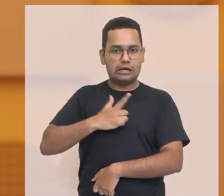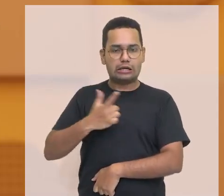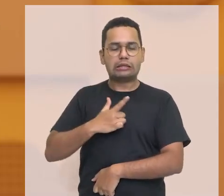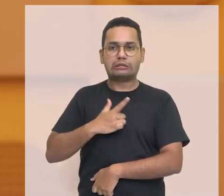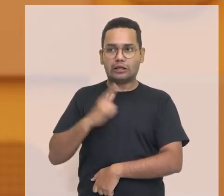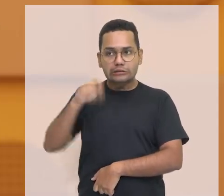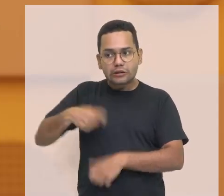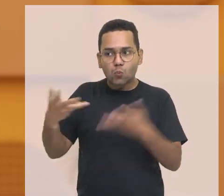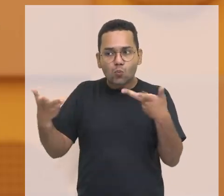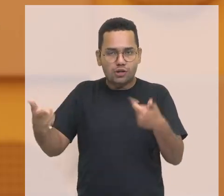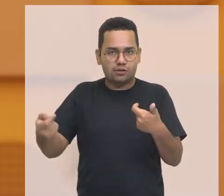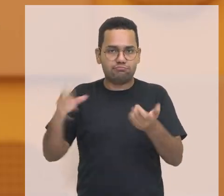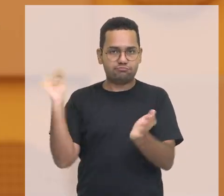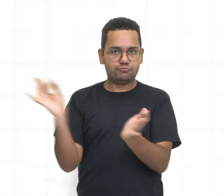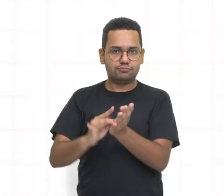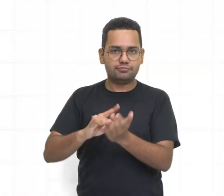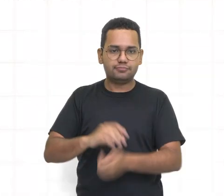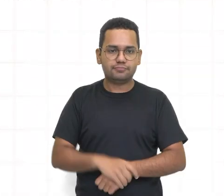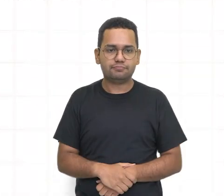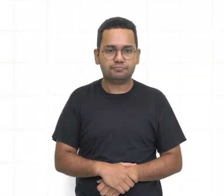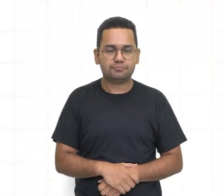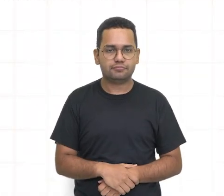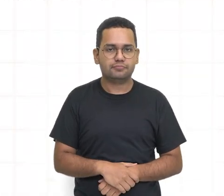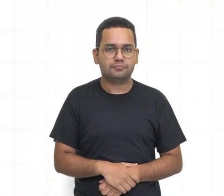comprovada. Vamos ao texto, vamos lá, galera?